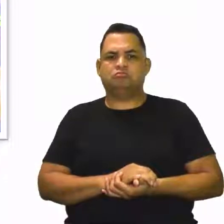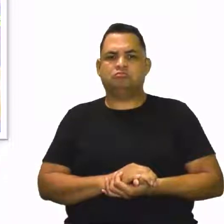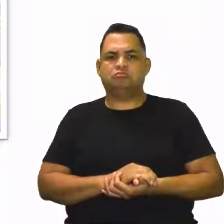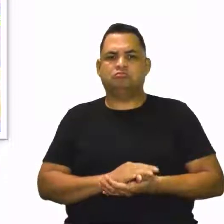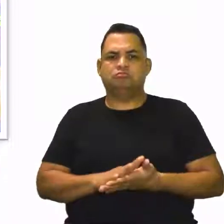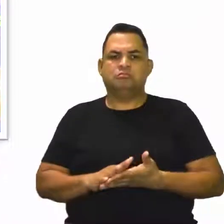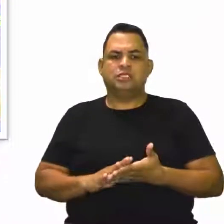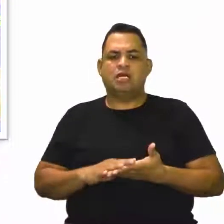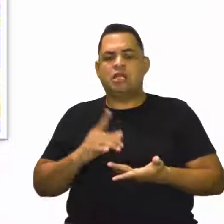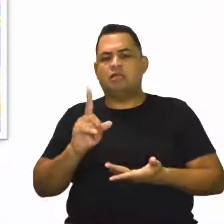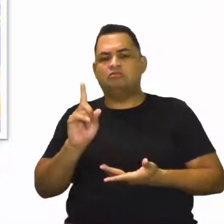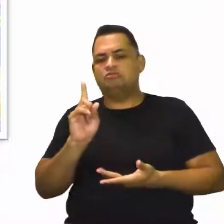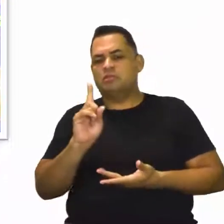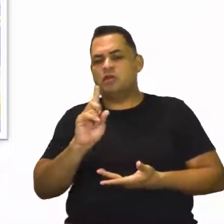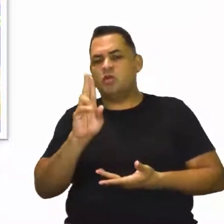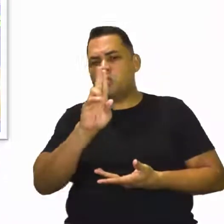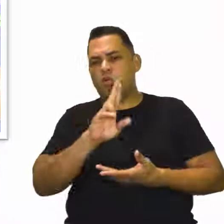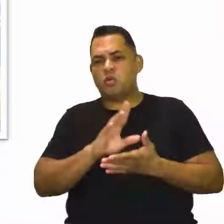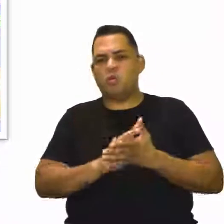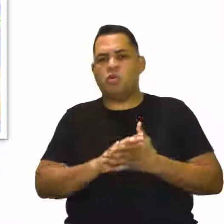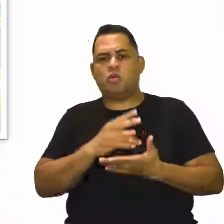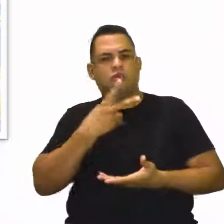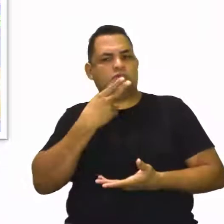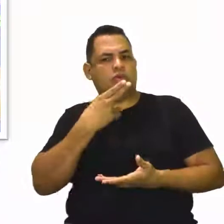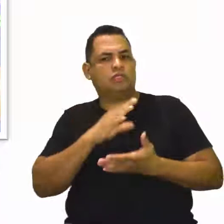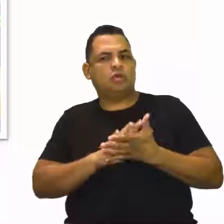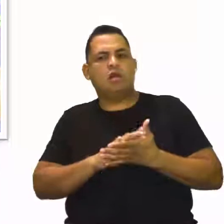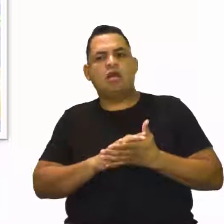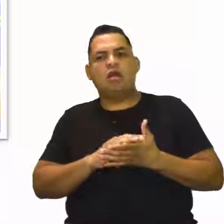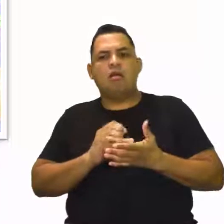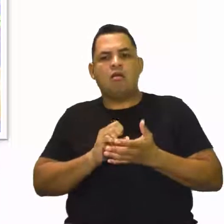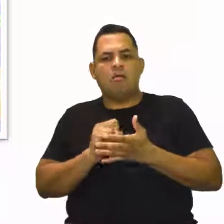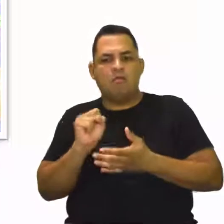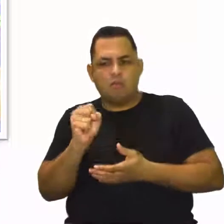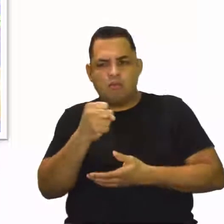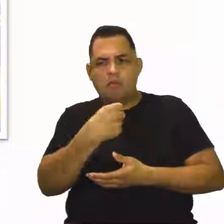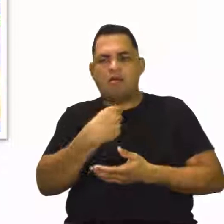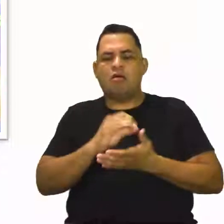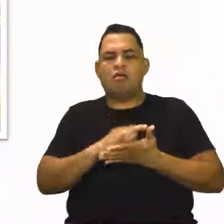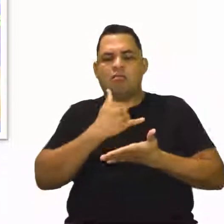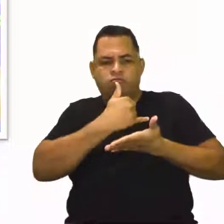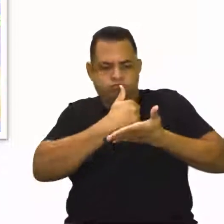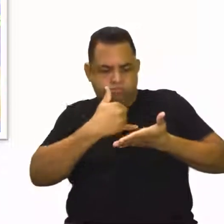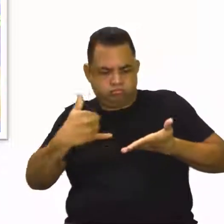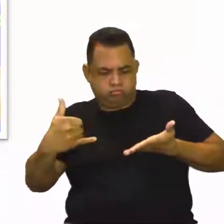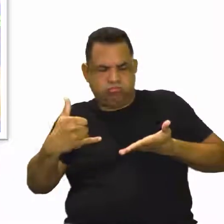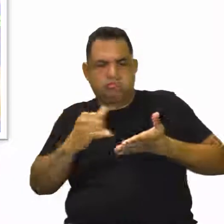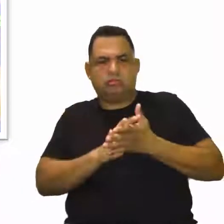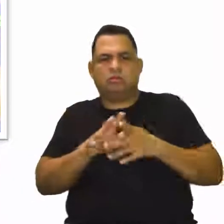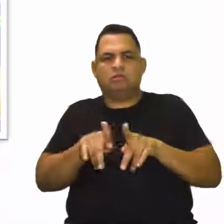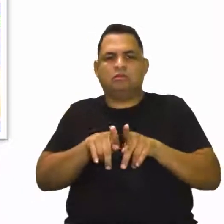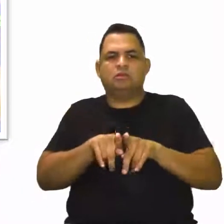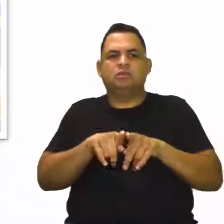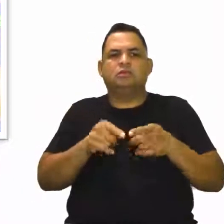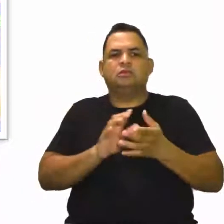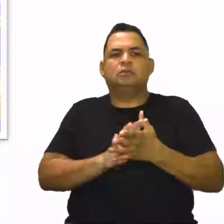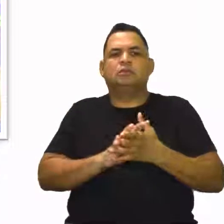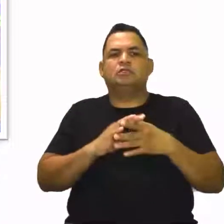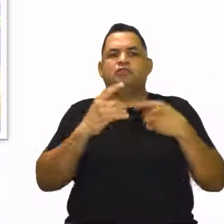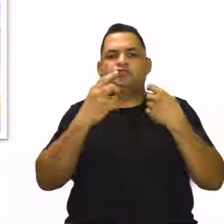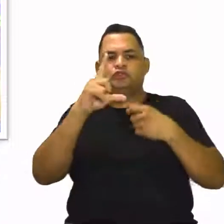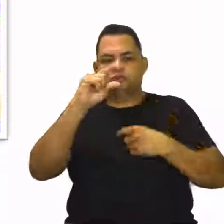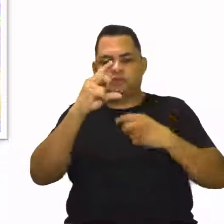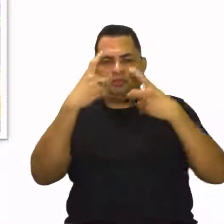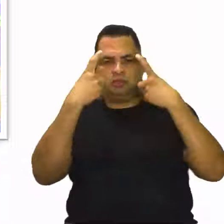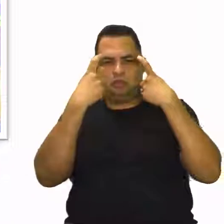desestimular o uso do tabaco, do álcool, das drogas, né, reduzir a violência e promover a integração. Isso quem